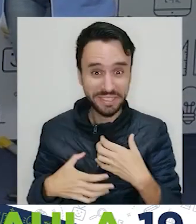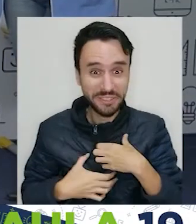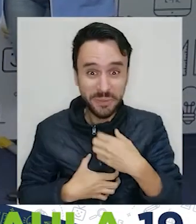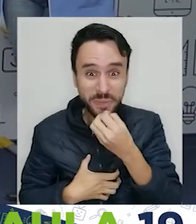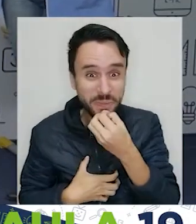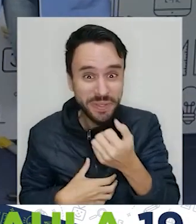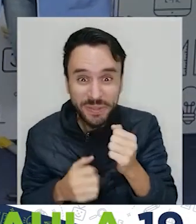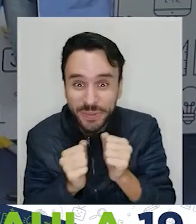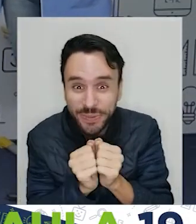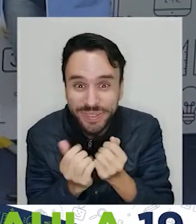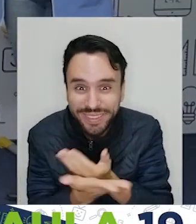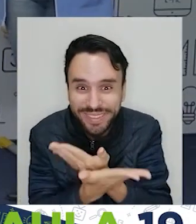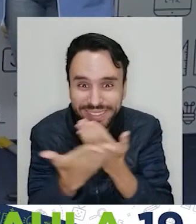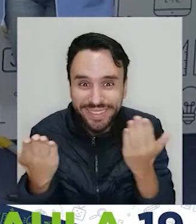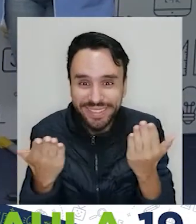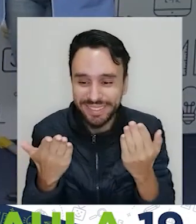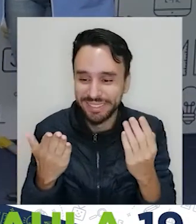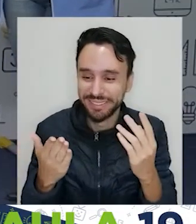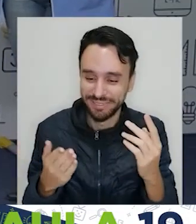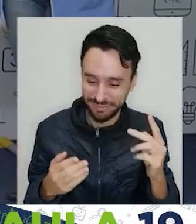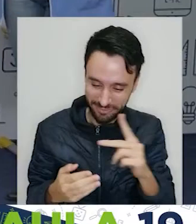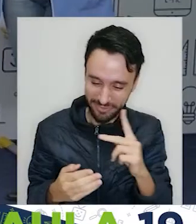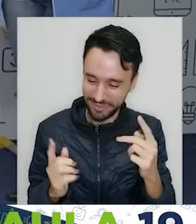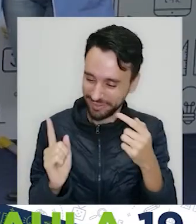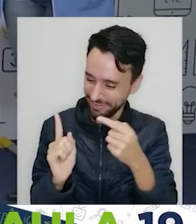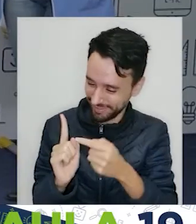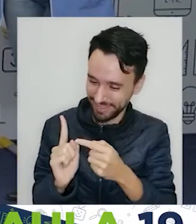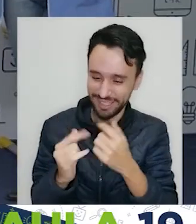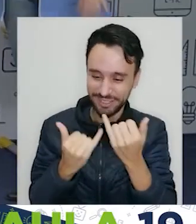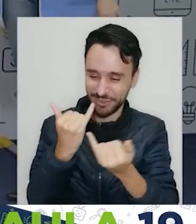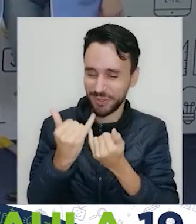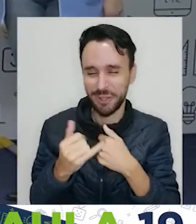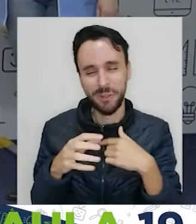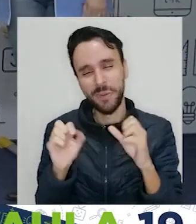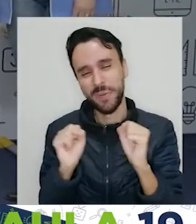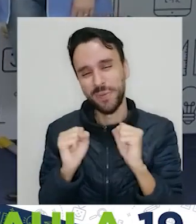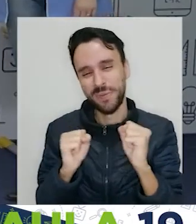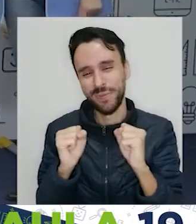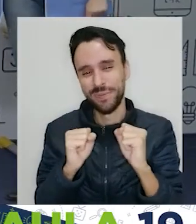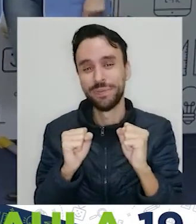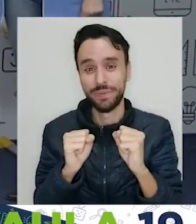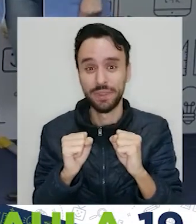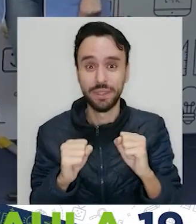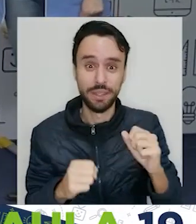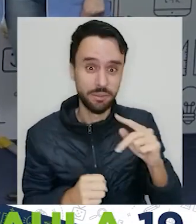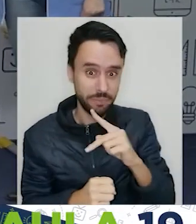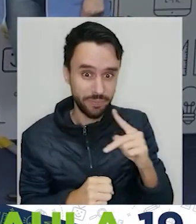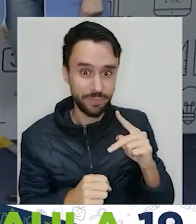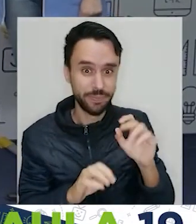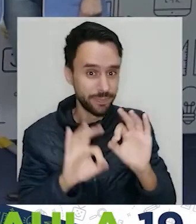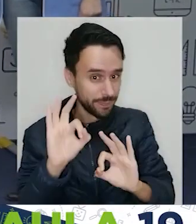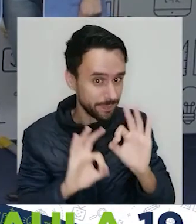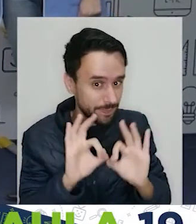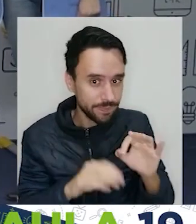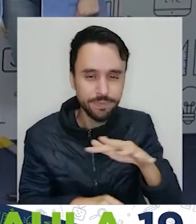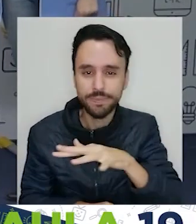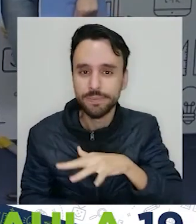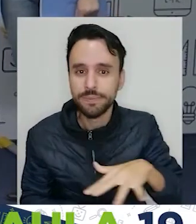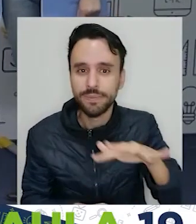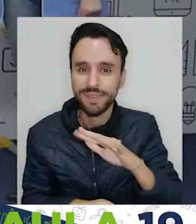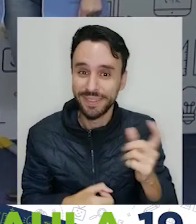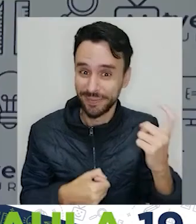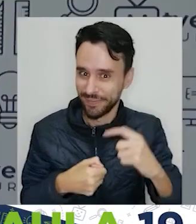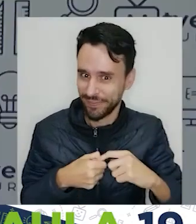aqui com vocês, com a professora Márcia, esse jogo foi incrível, adorei. Então a professora vai organizar aqui nosso espaço e